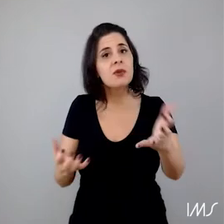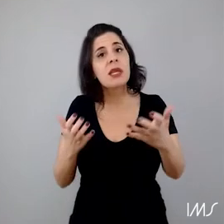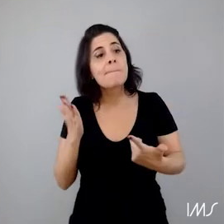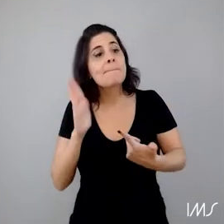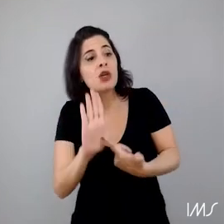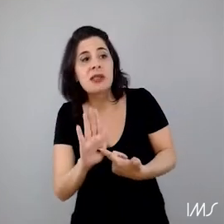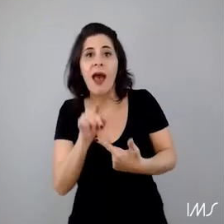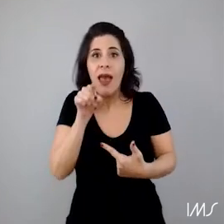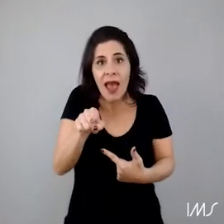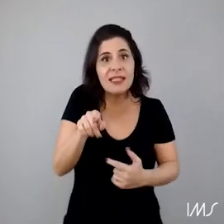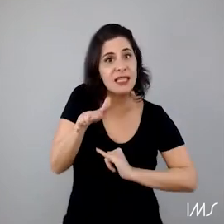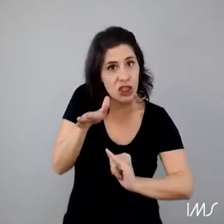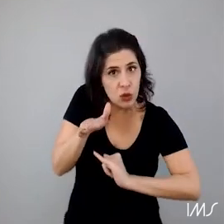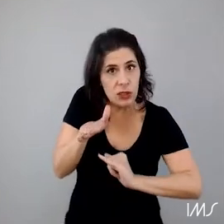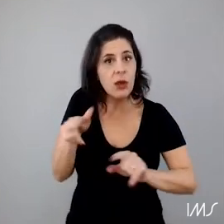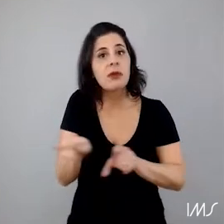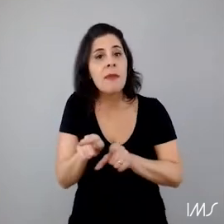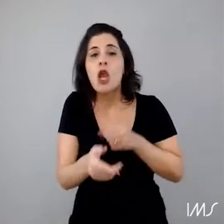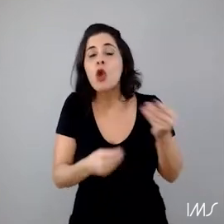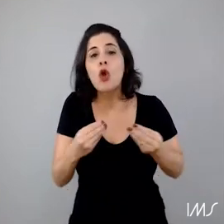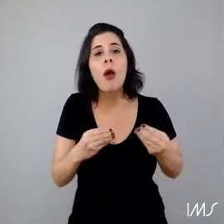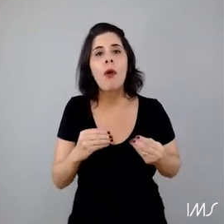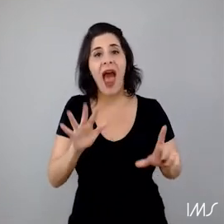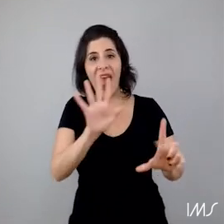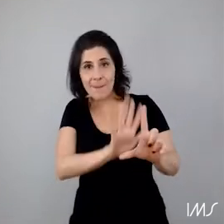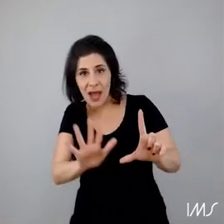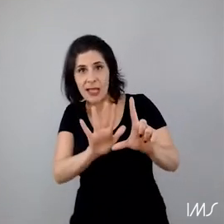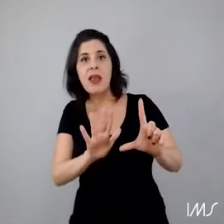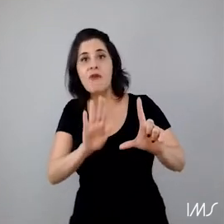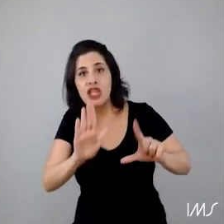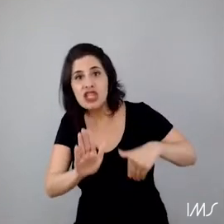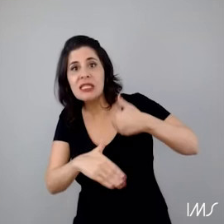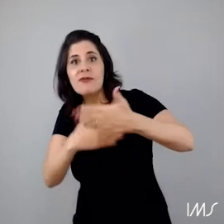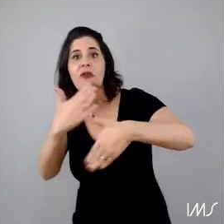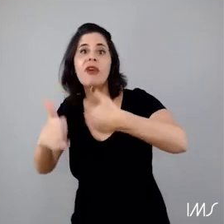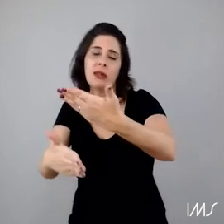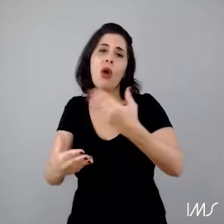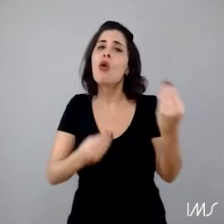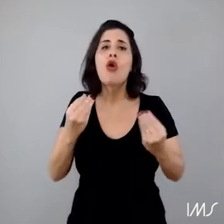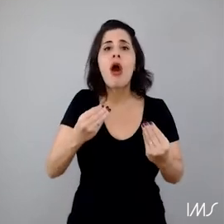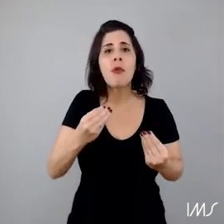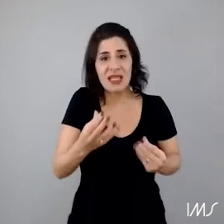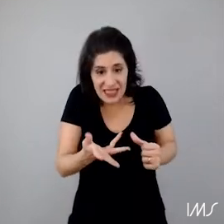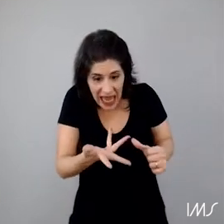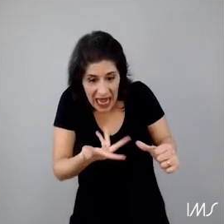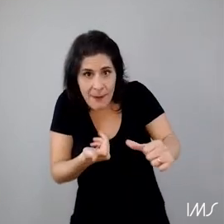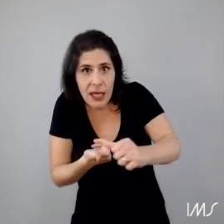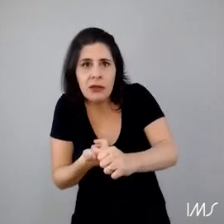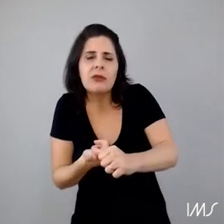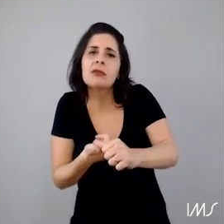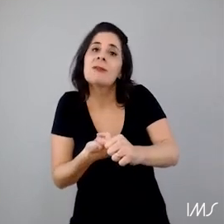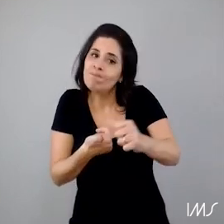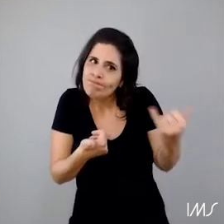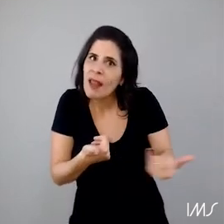essas instituições e esse desenvolvimento da imagem, esses fatores